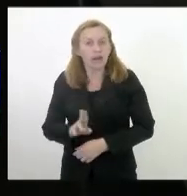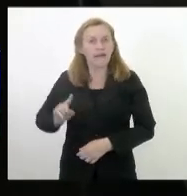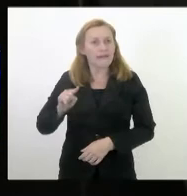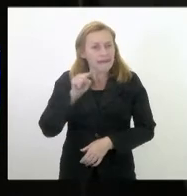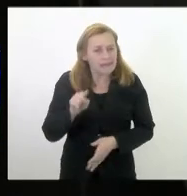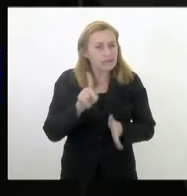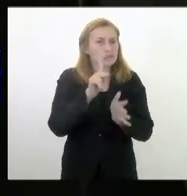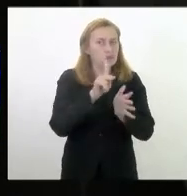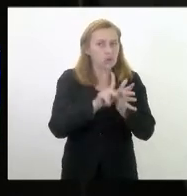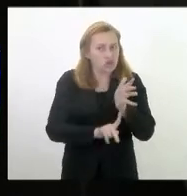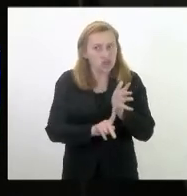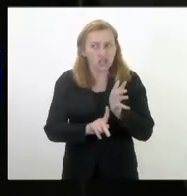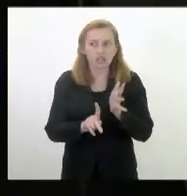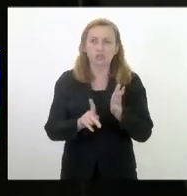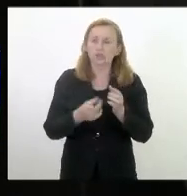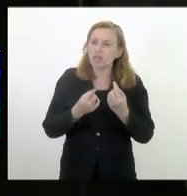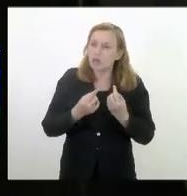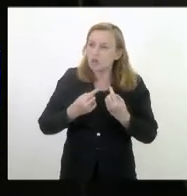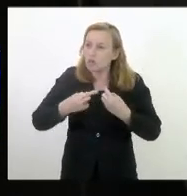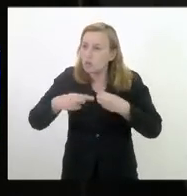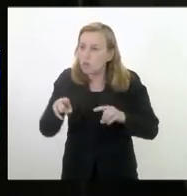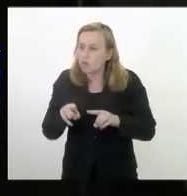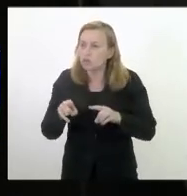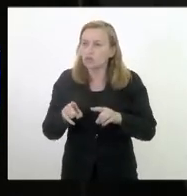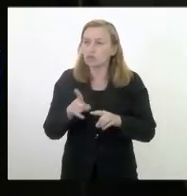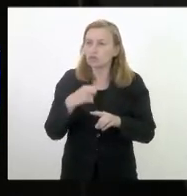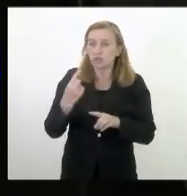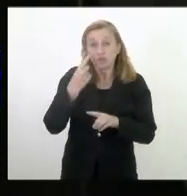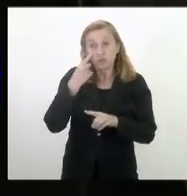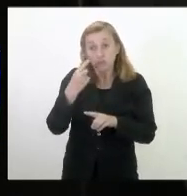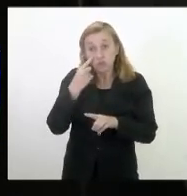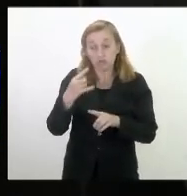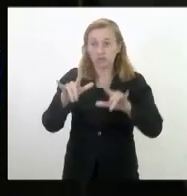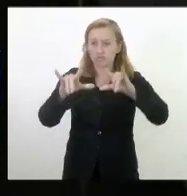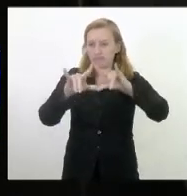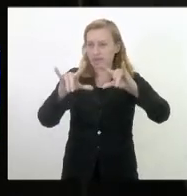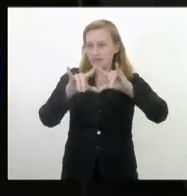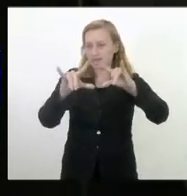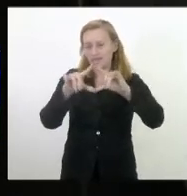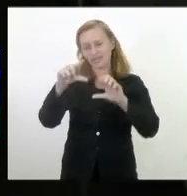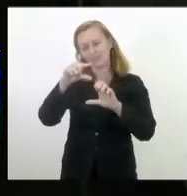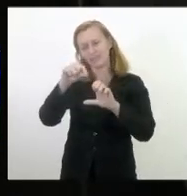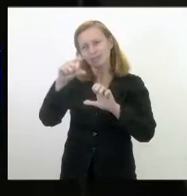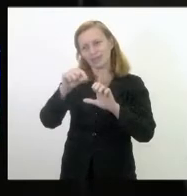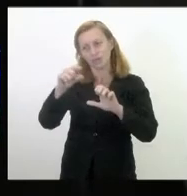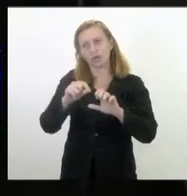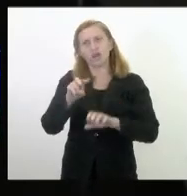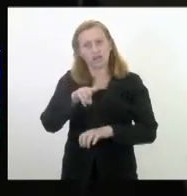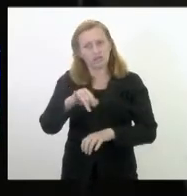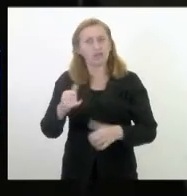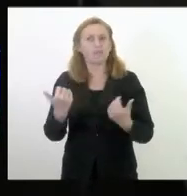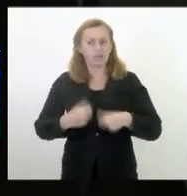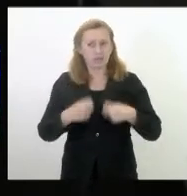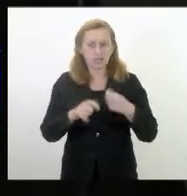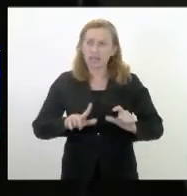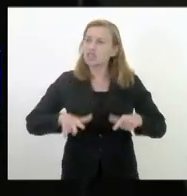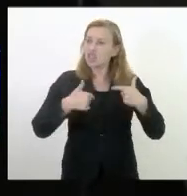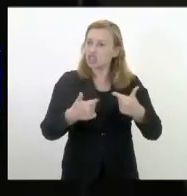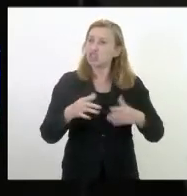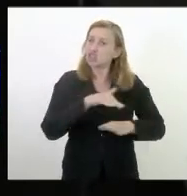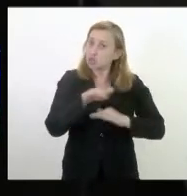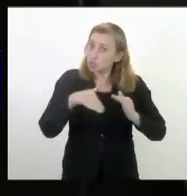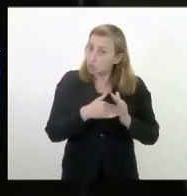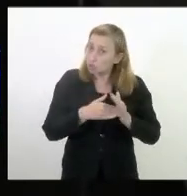projeto para enfrentar isso que nós chamamos de milícia empreendedora, que vai precisar da atuação de